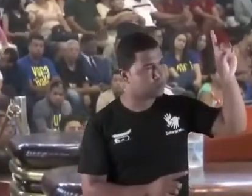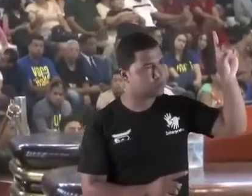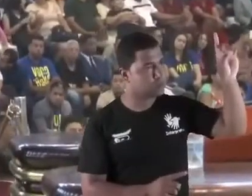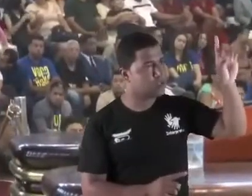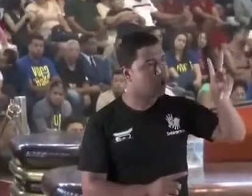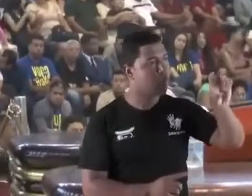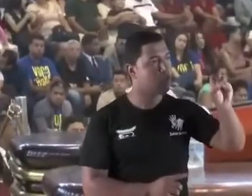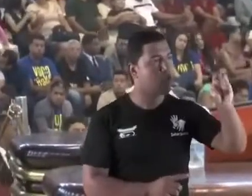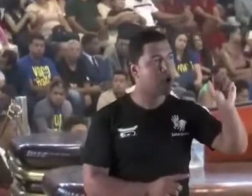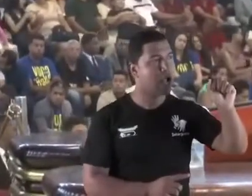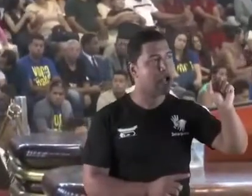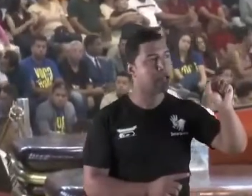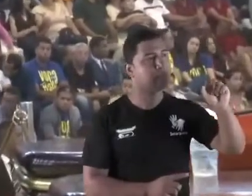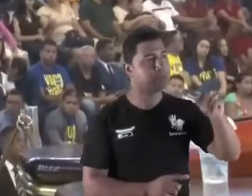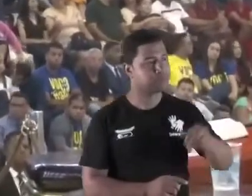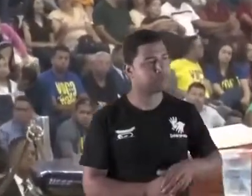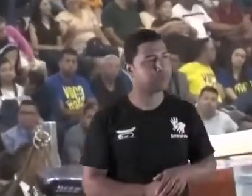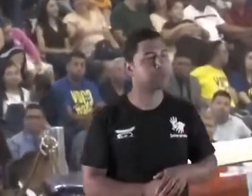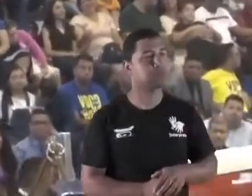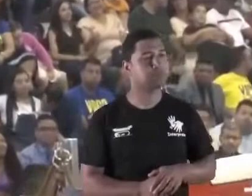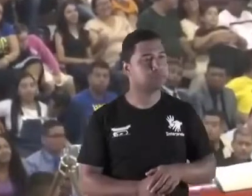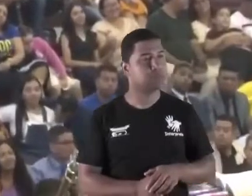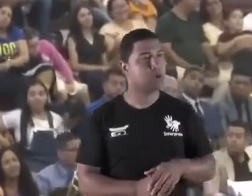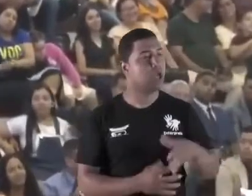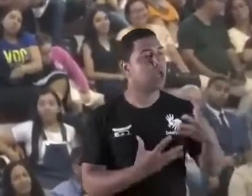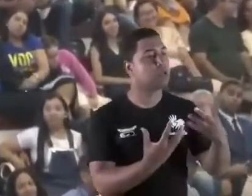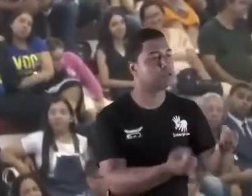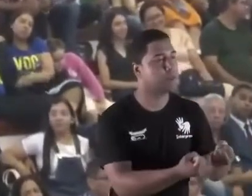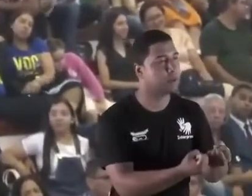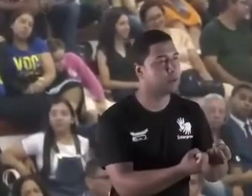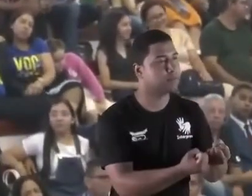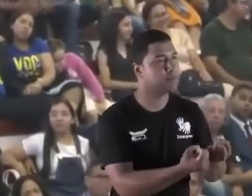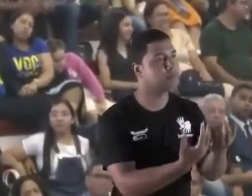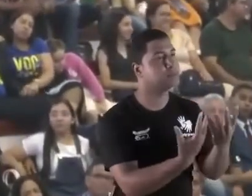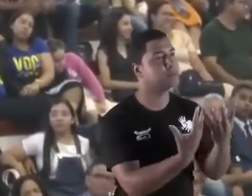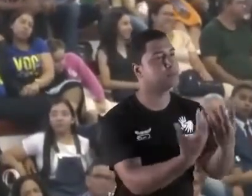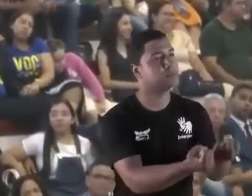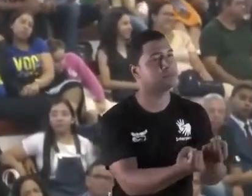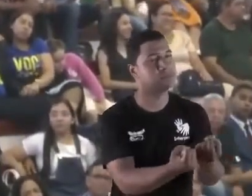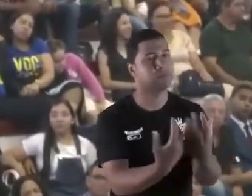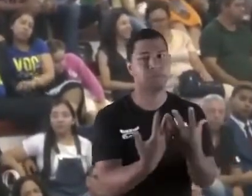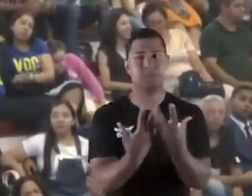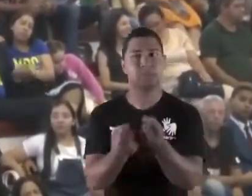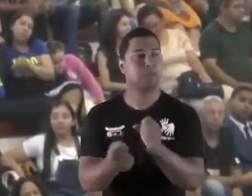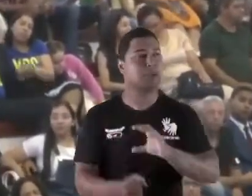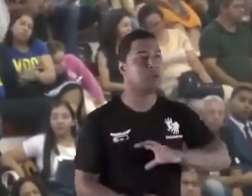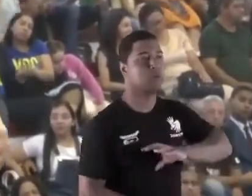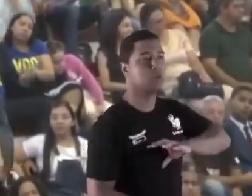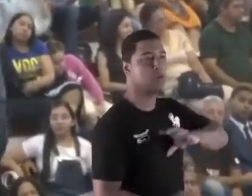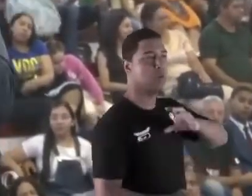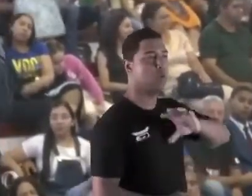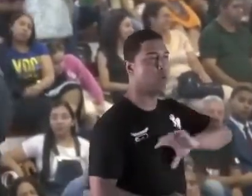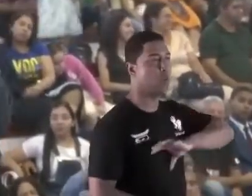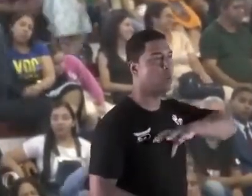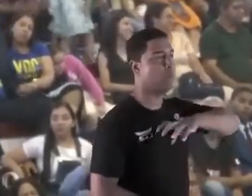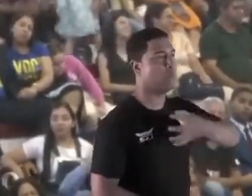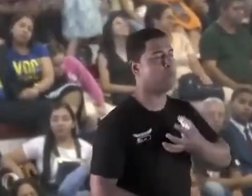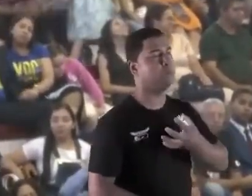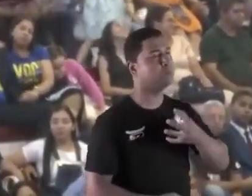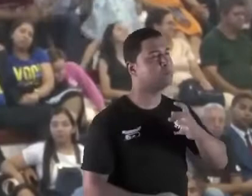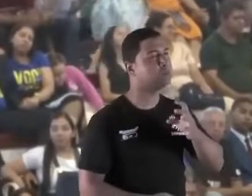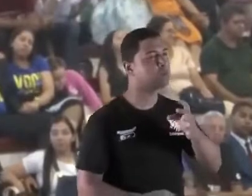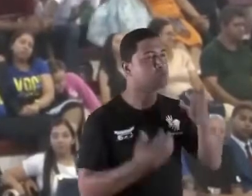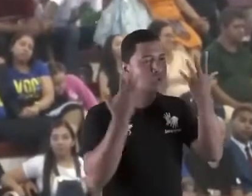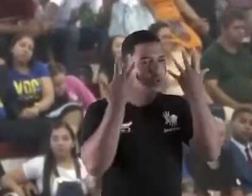Então receba, diga, receba a coragem do leão,